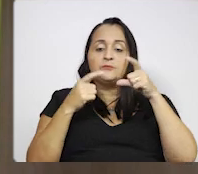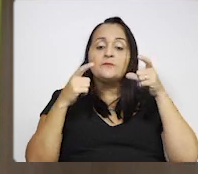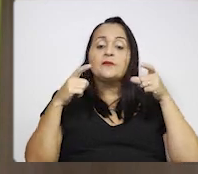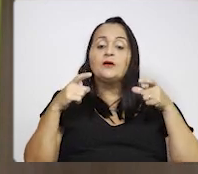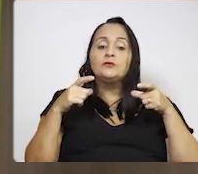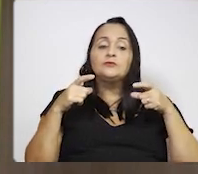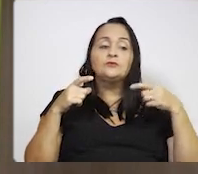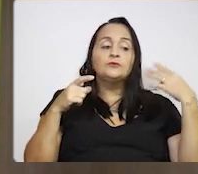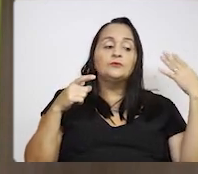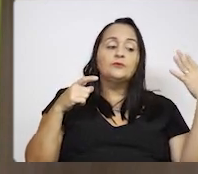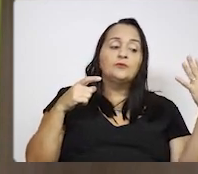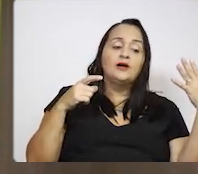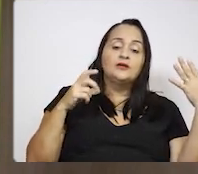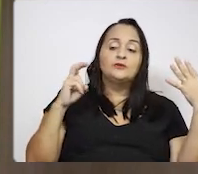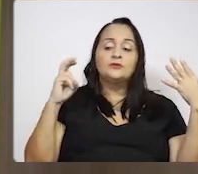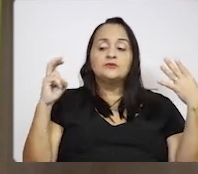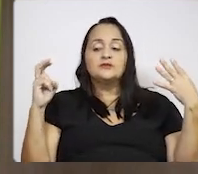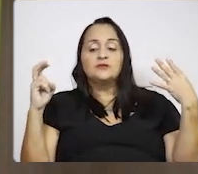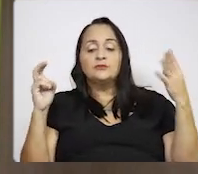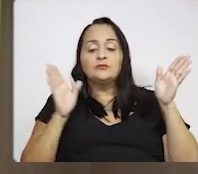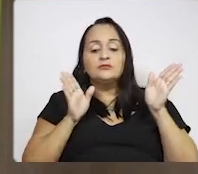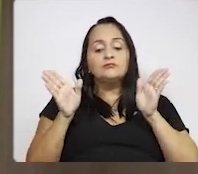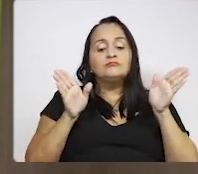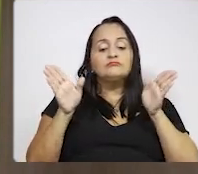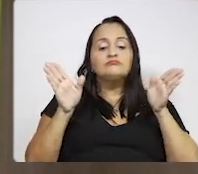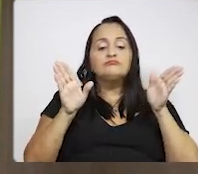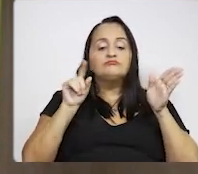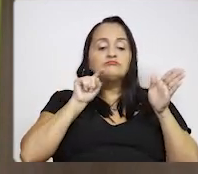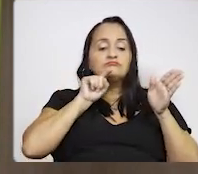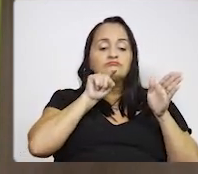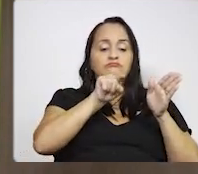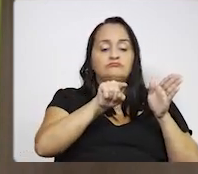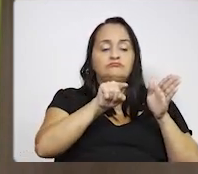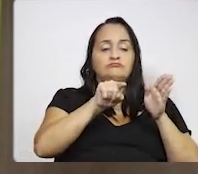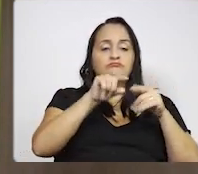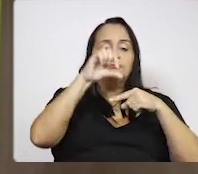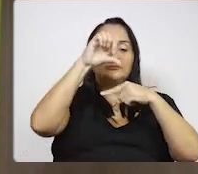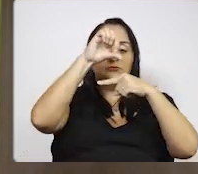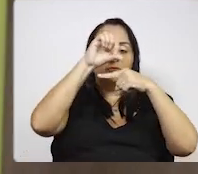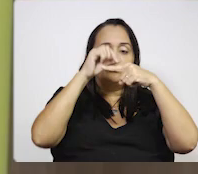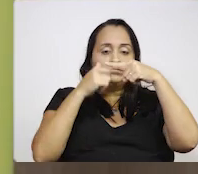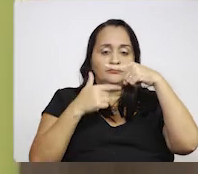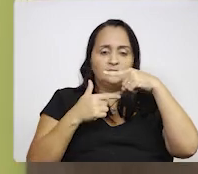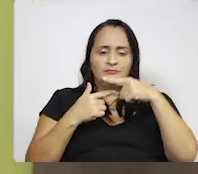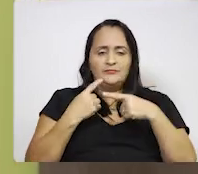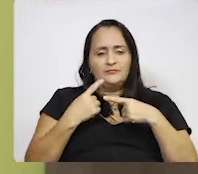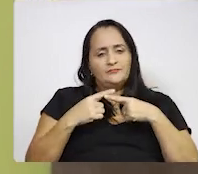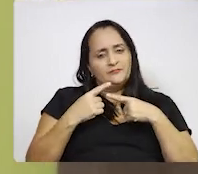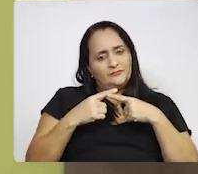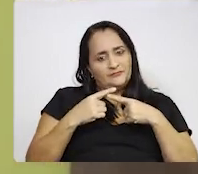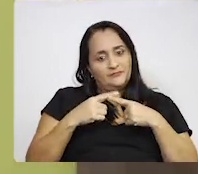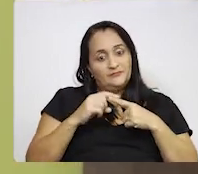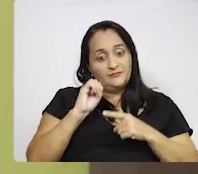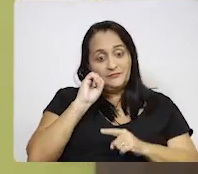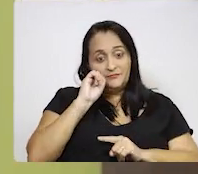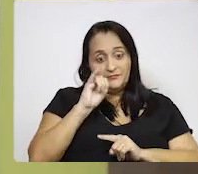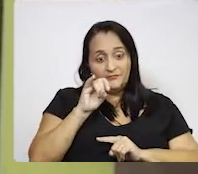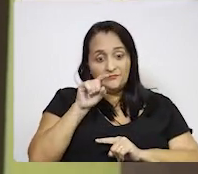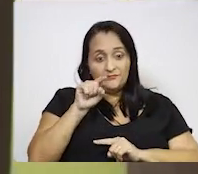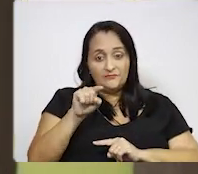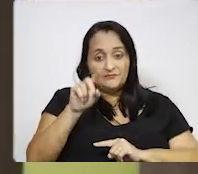está localizado entre o 4 e o 5. E é bem lógico. Por quê? Porque se